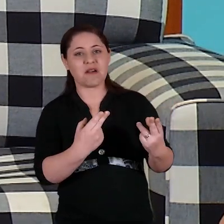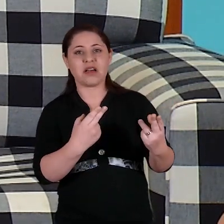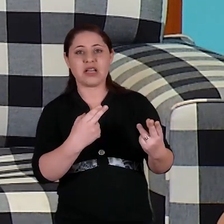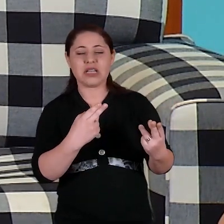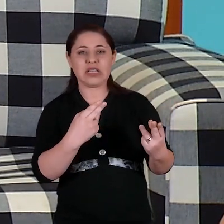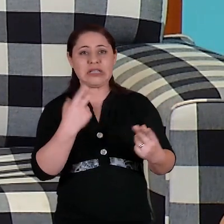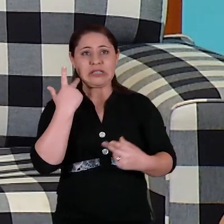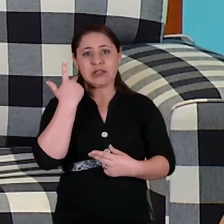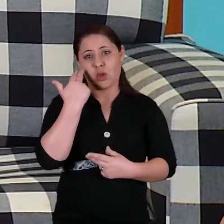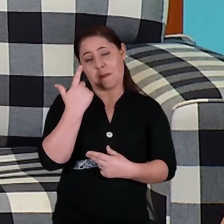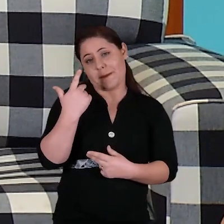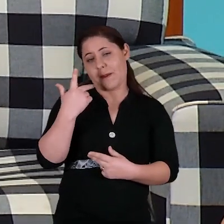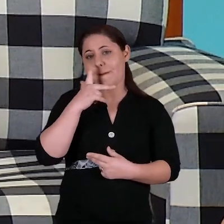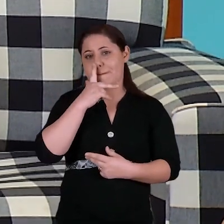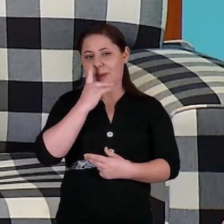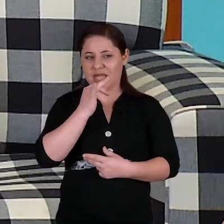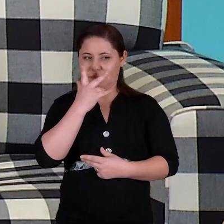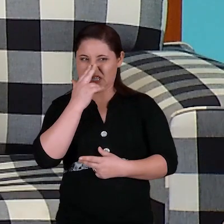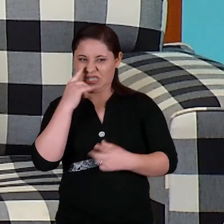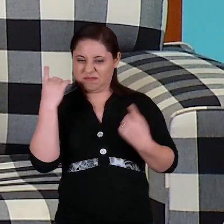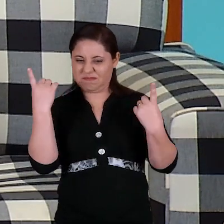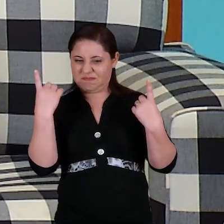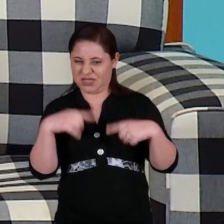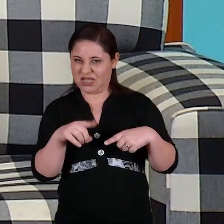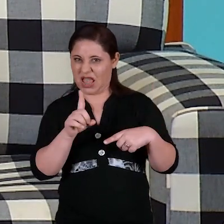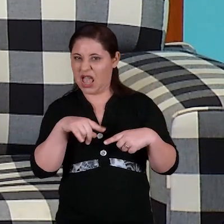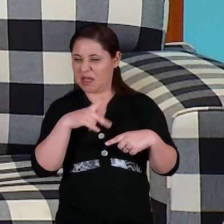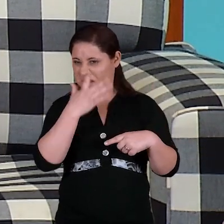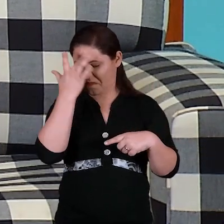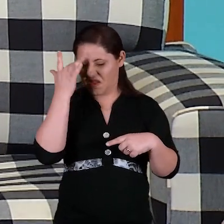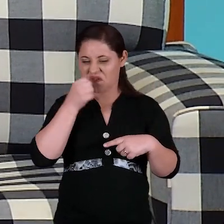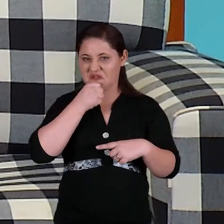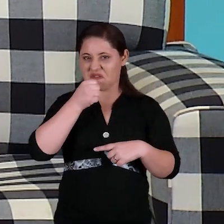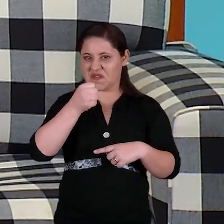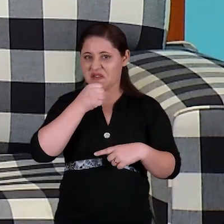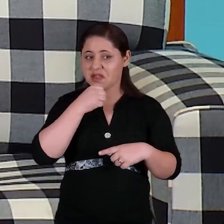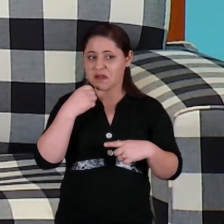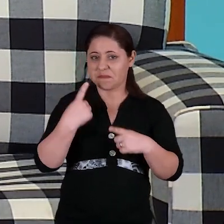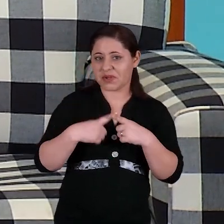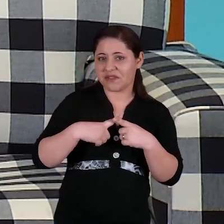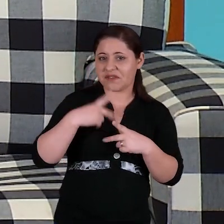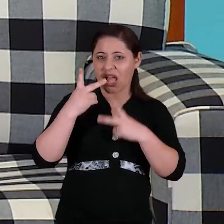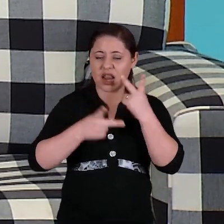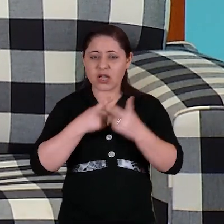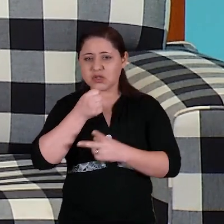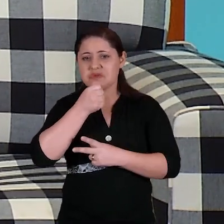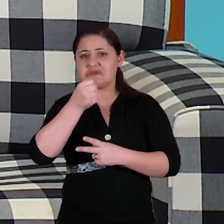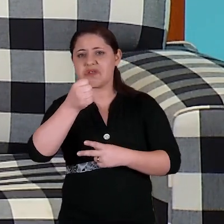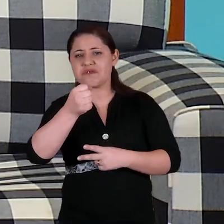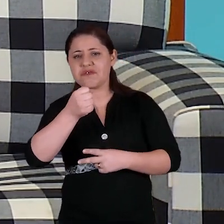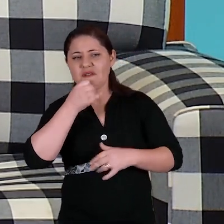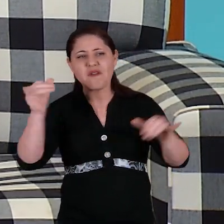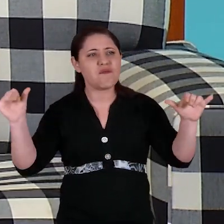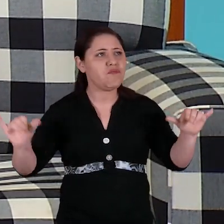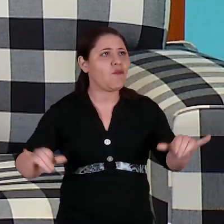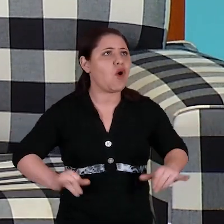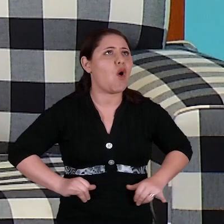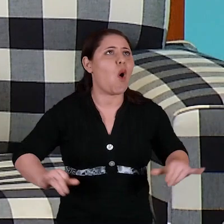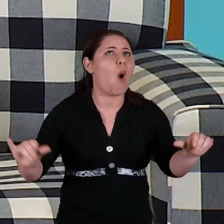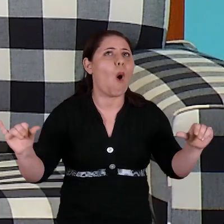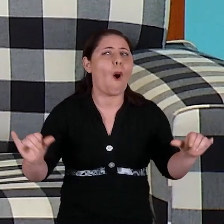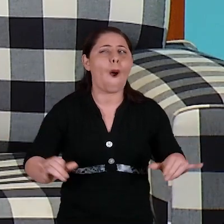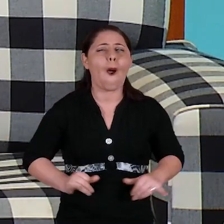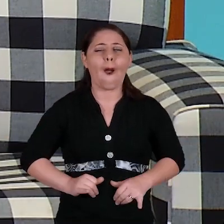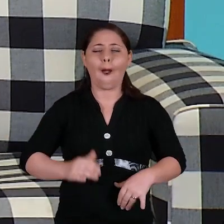os pais, eles são meio contra quando a gente escolhe fazer jornalismo, porque dizem que, né, os jornalistas vão morrer de fome mesmo.